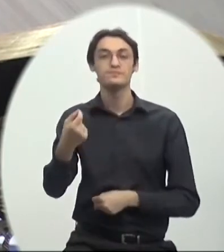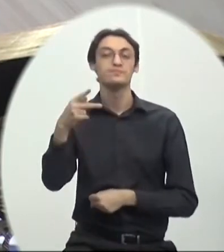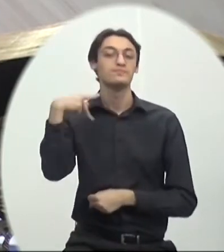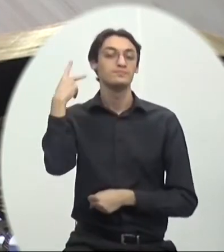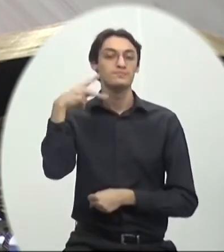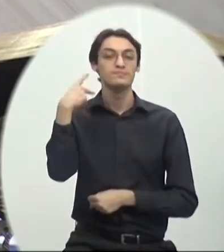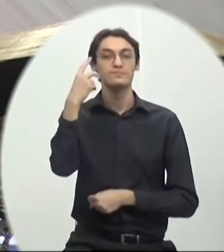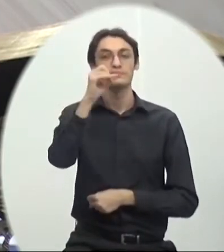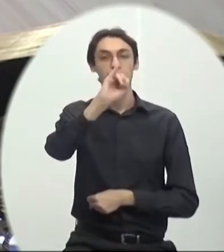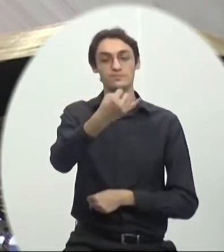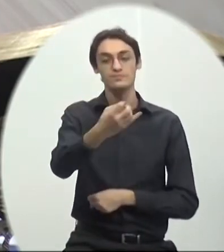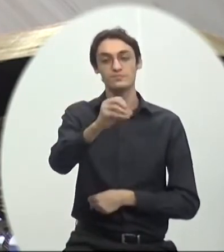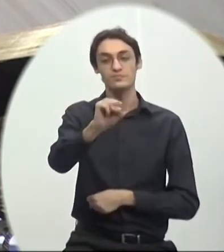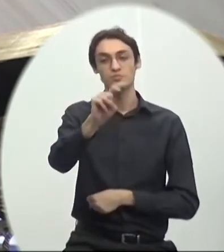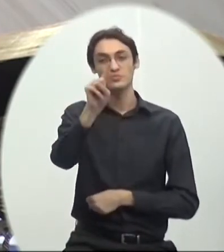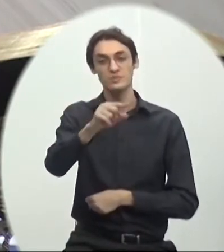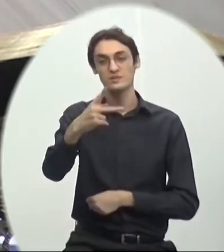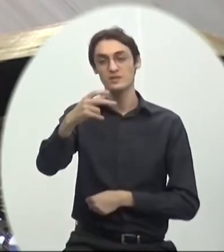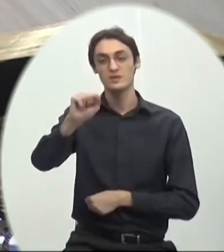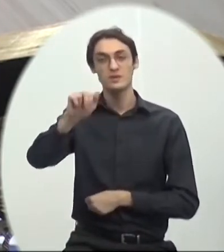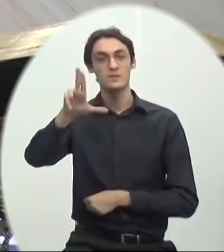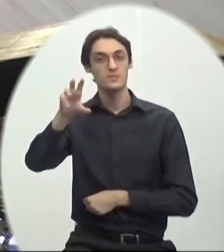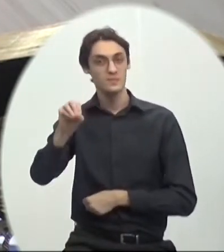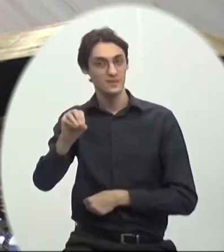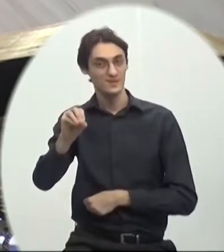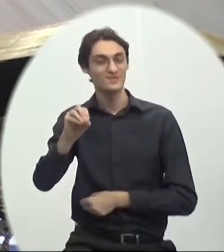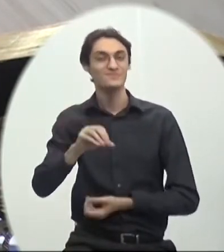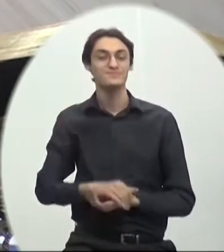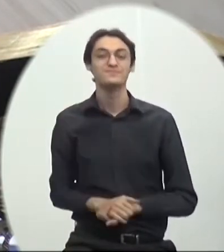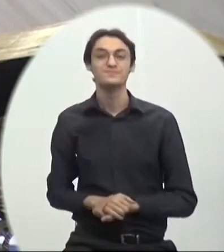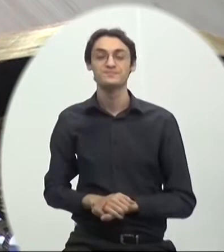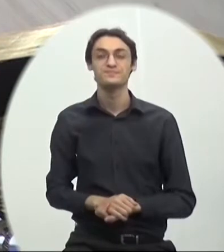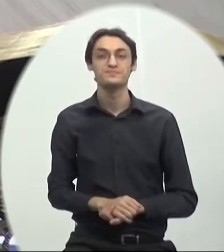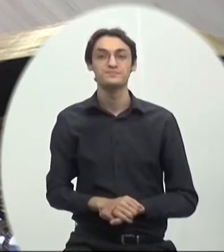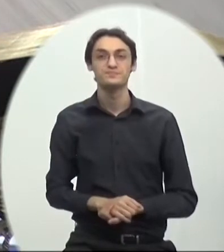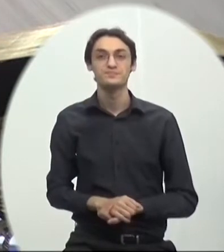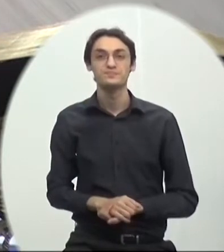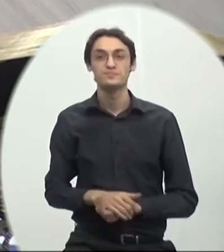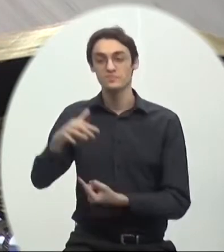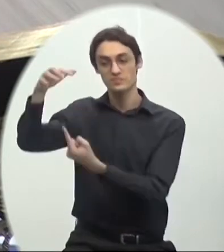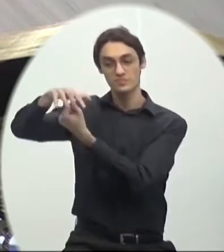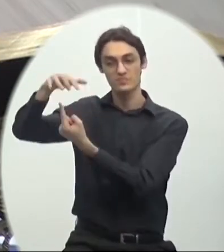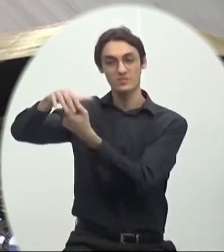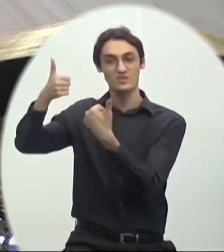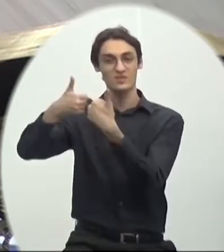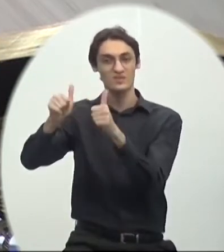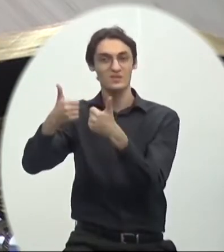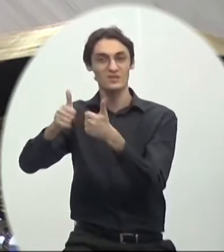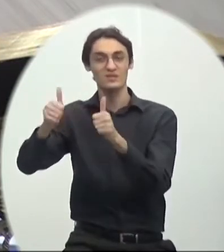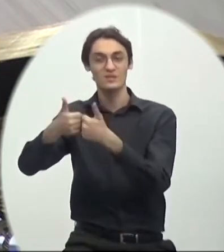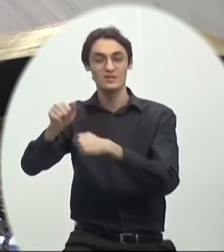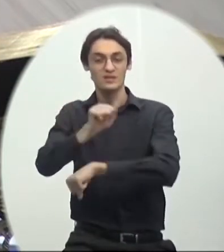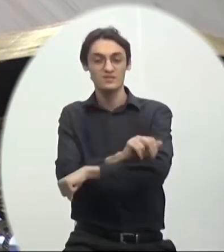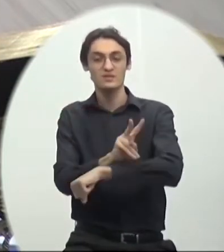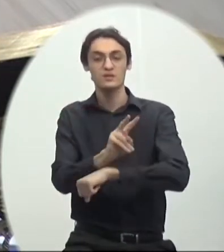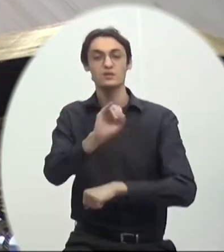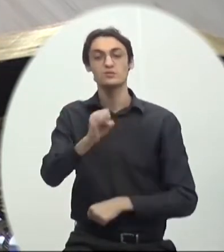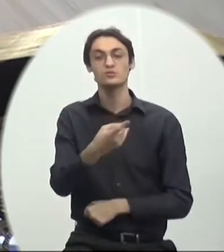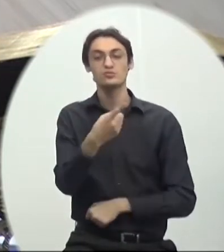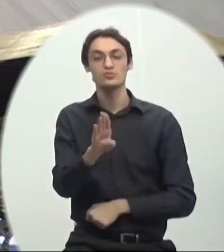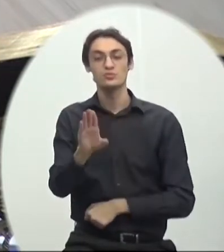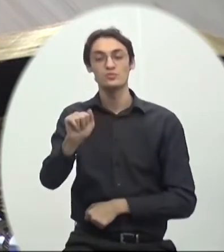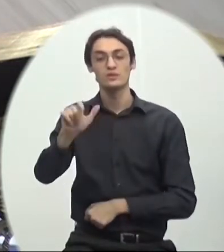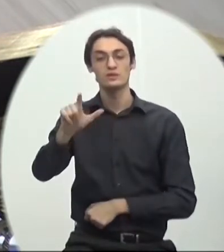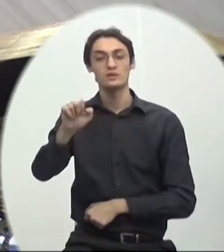556/2020, autor José Paulo Ferrares. Colocação de um abrigo de ônibus na Avenida João Alexandre